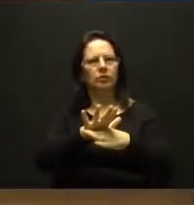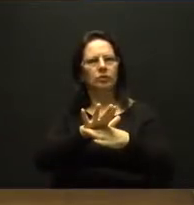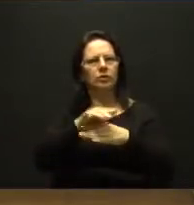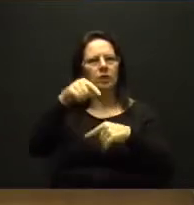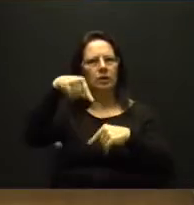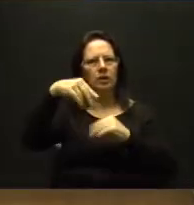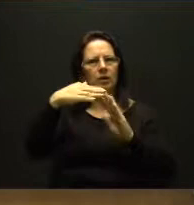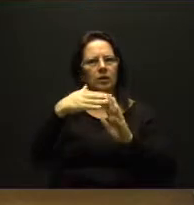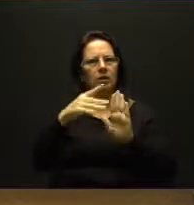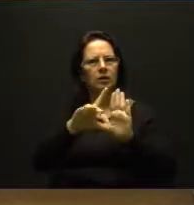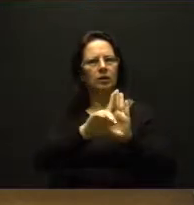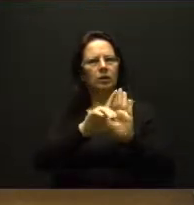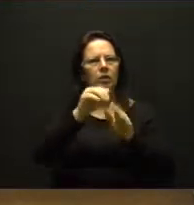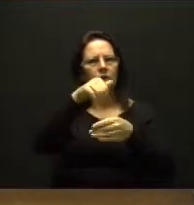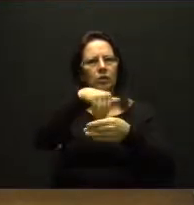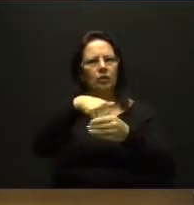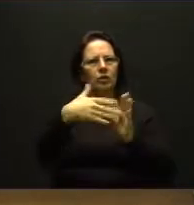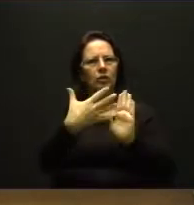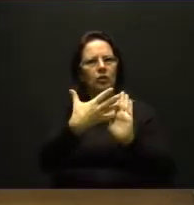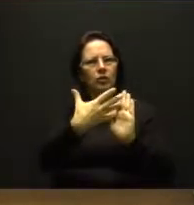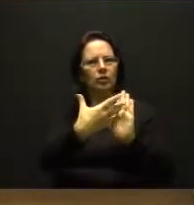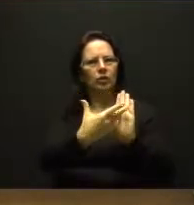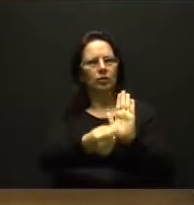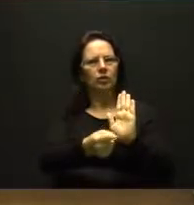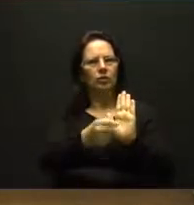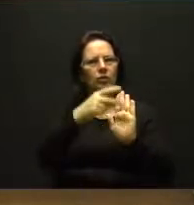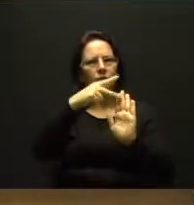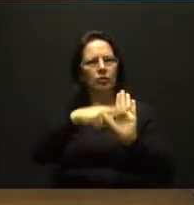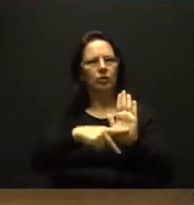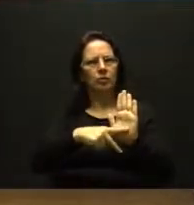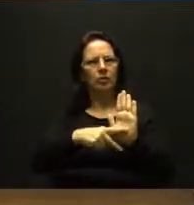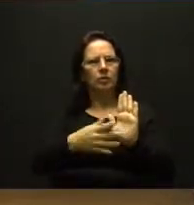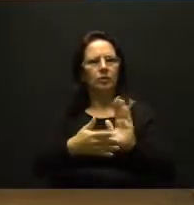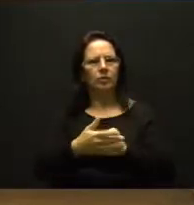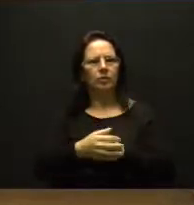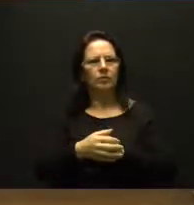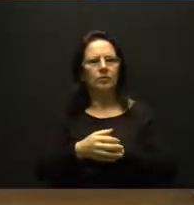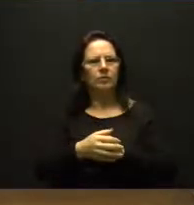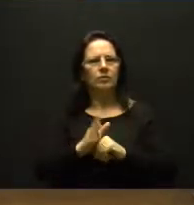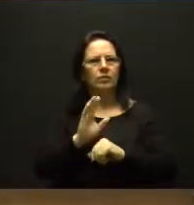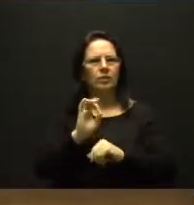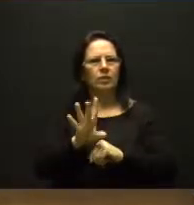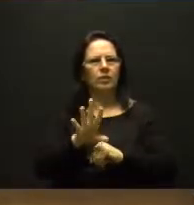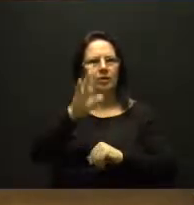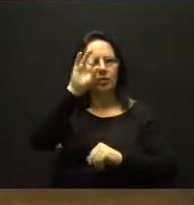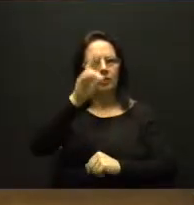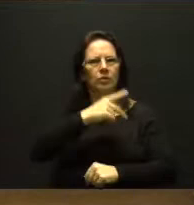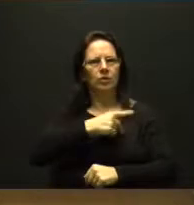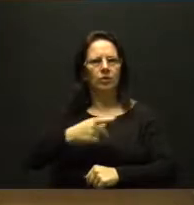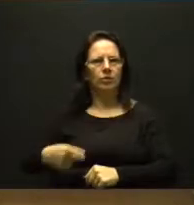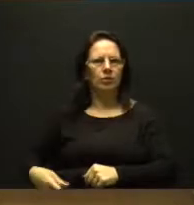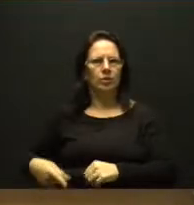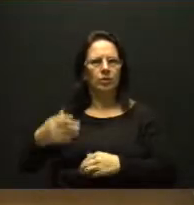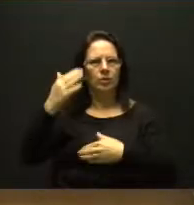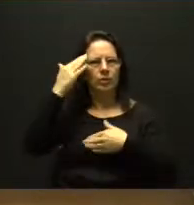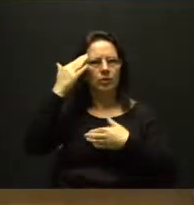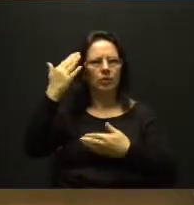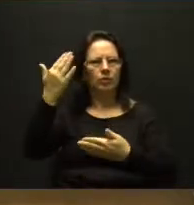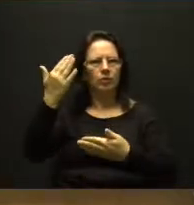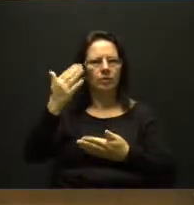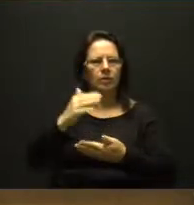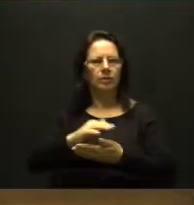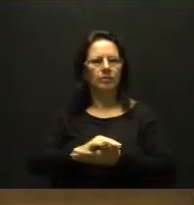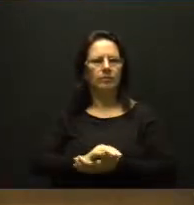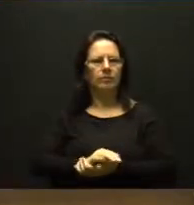de leis com certeza volta com muito louvor no projeto como esse momento é só seu dente muito obrigado volta a falar a qualquer